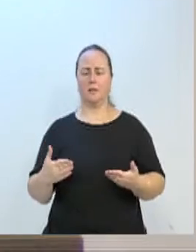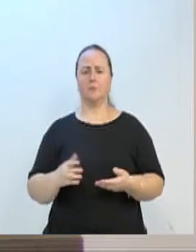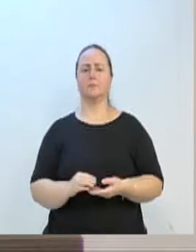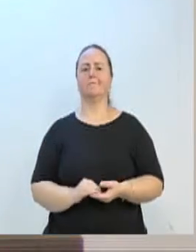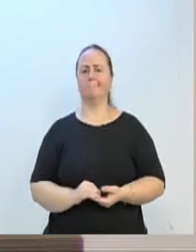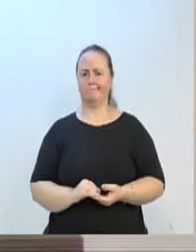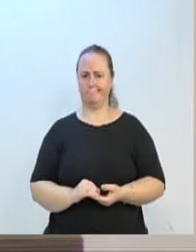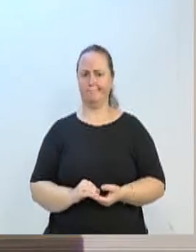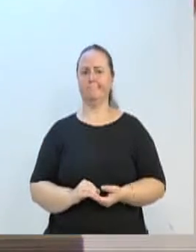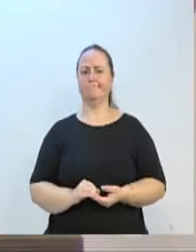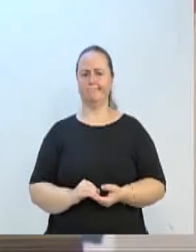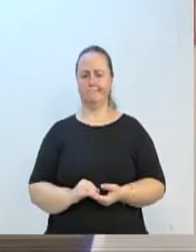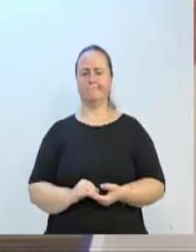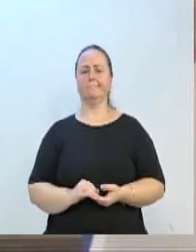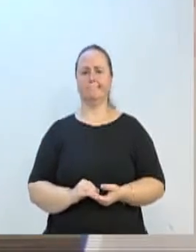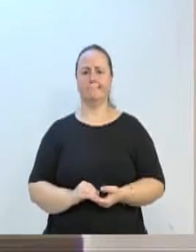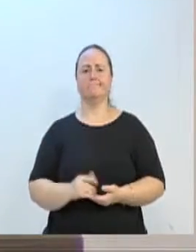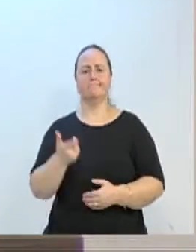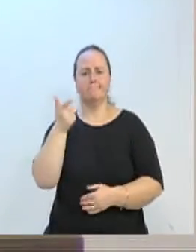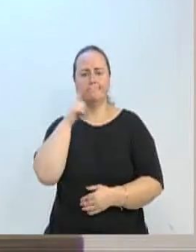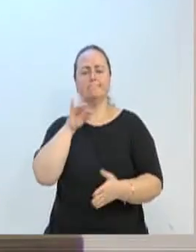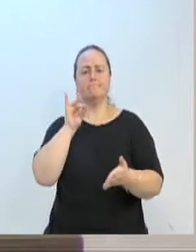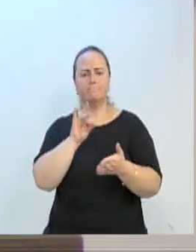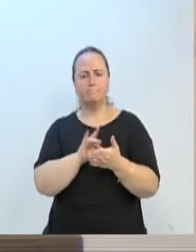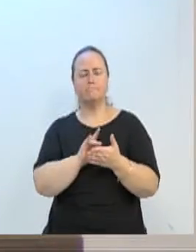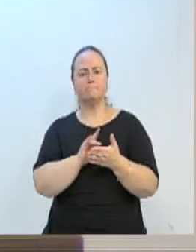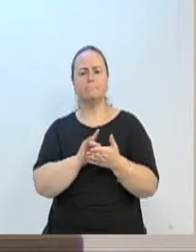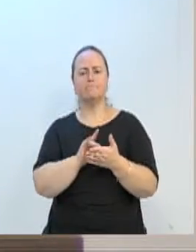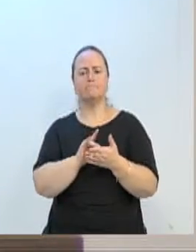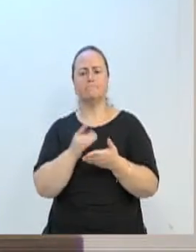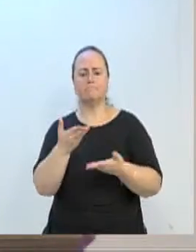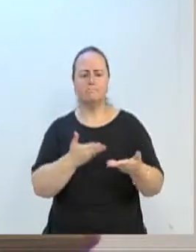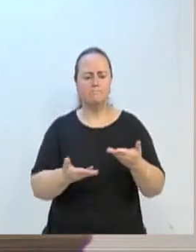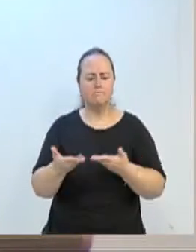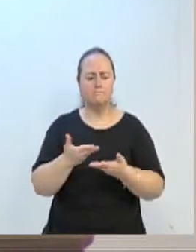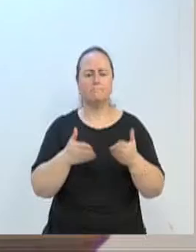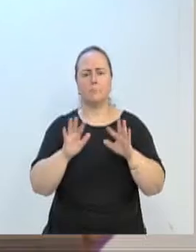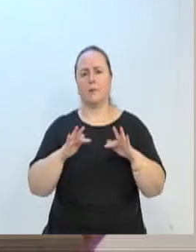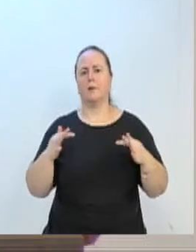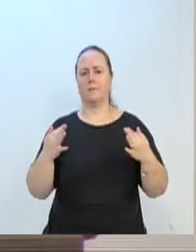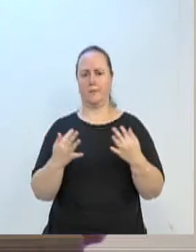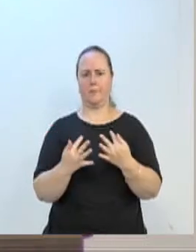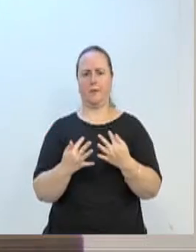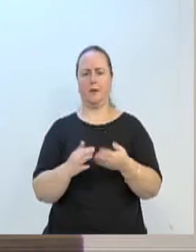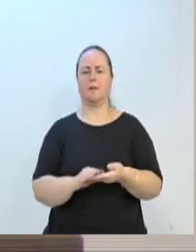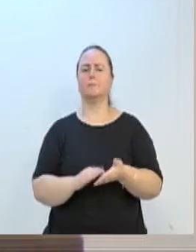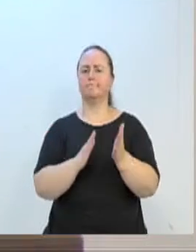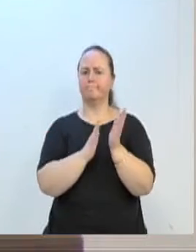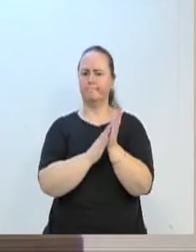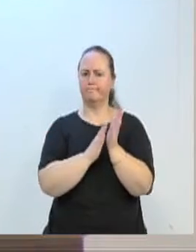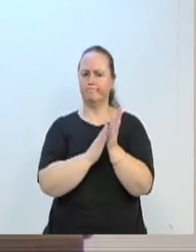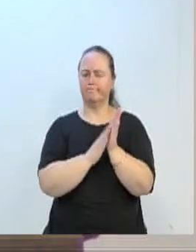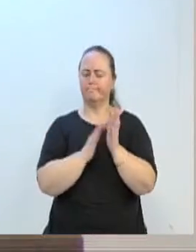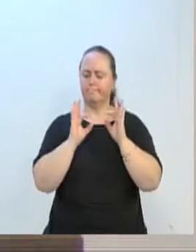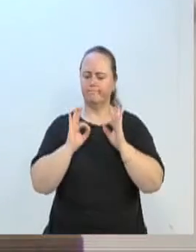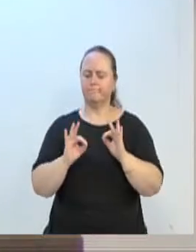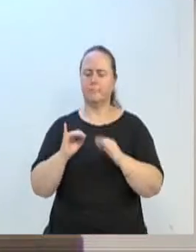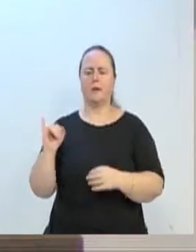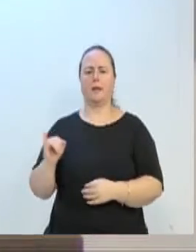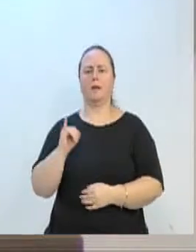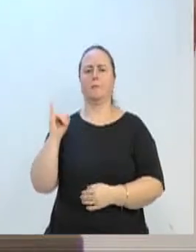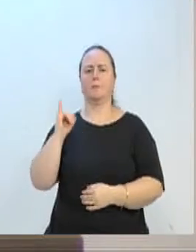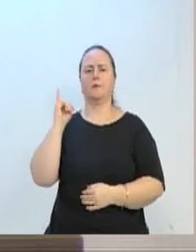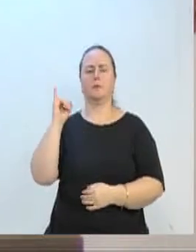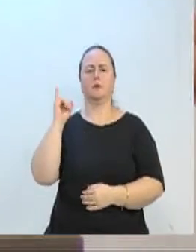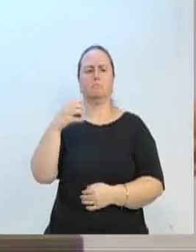né, para colocar com dignidade o pão na mesa de suas famílias. Aplausos é importante, reconhecimento em formas de falas,